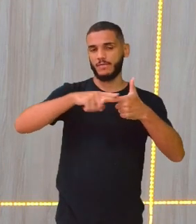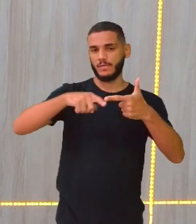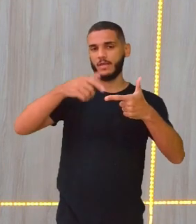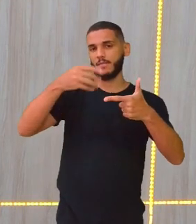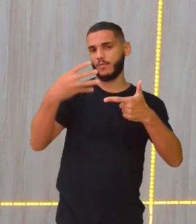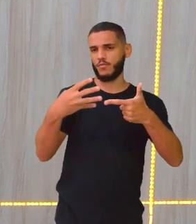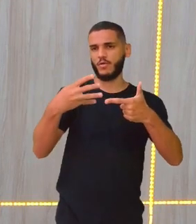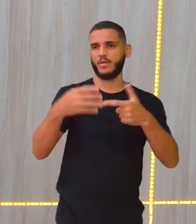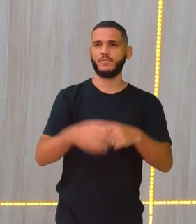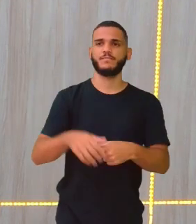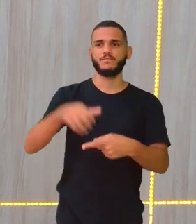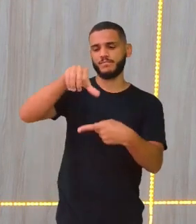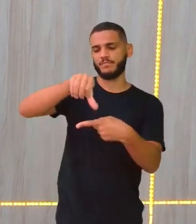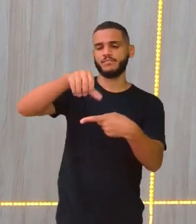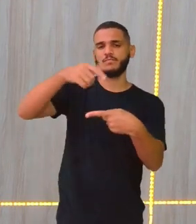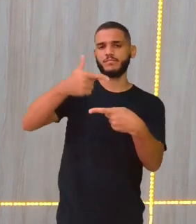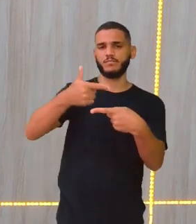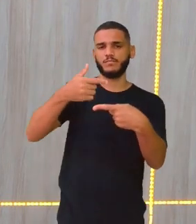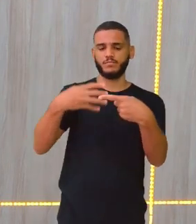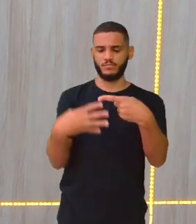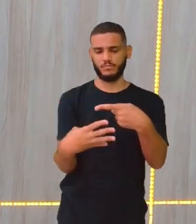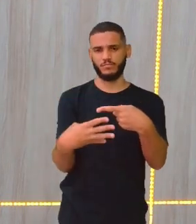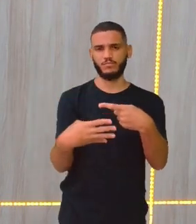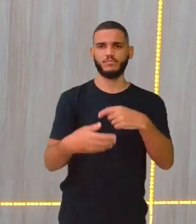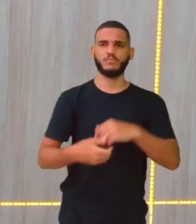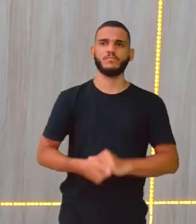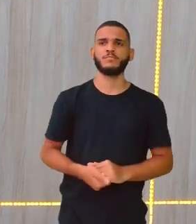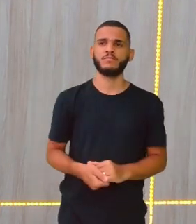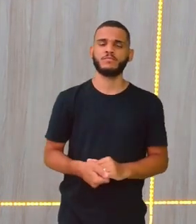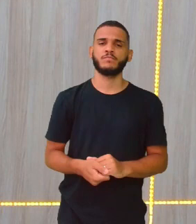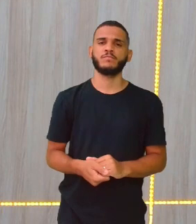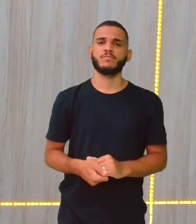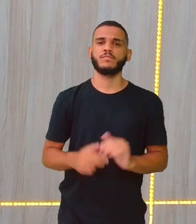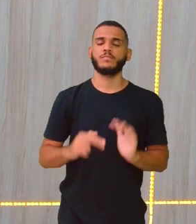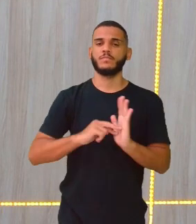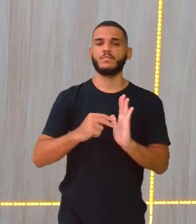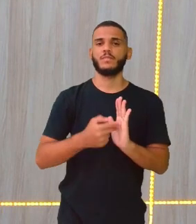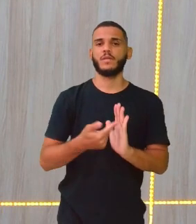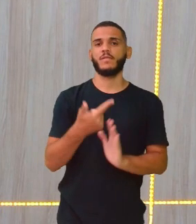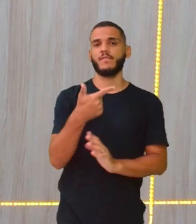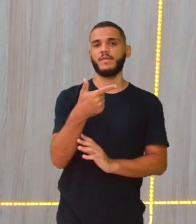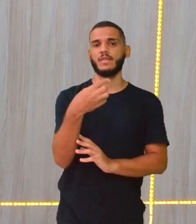meu 92 e vou dividir por 4. O que aconteceu?